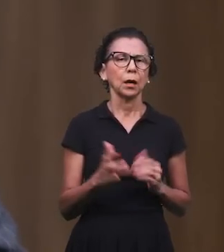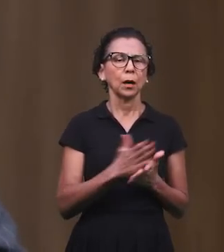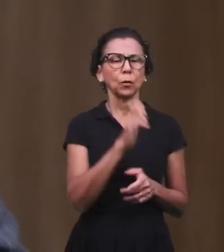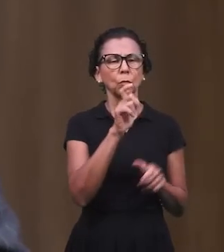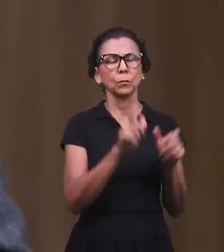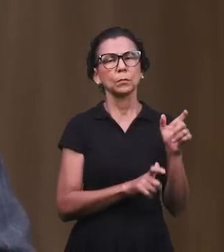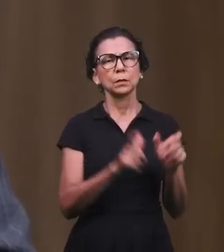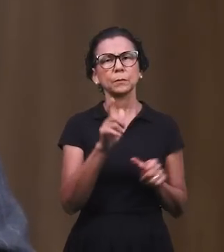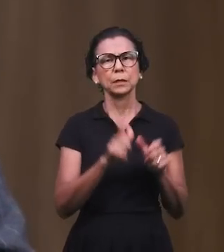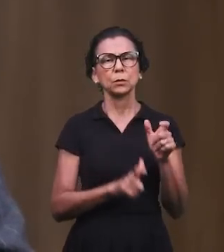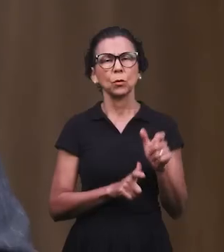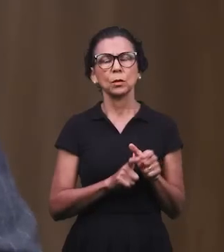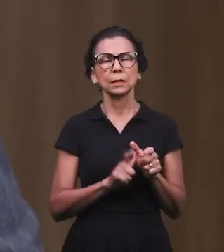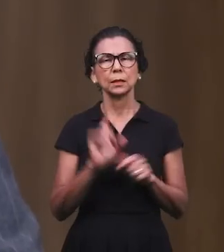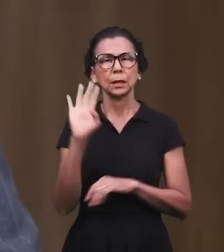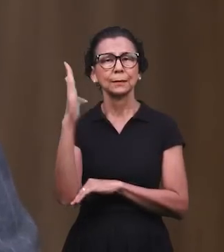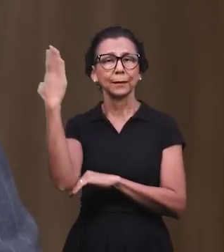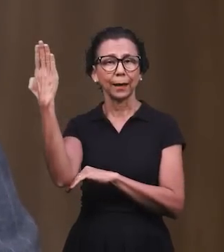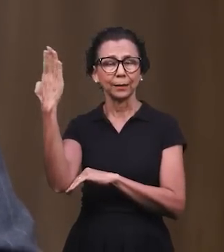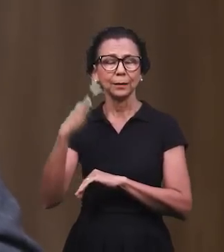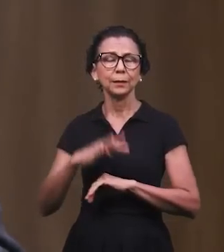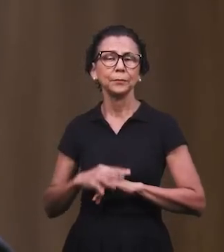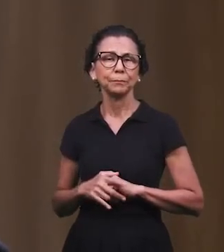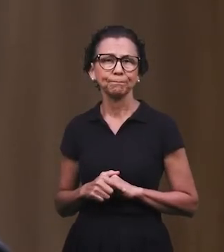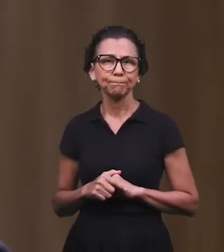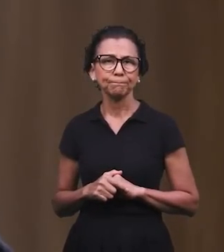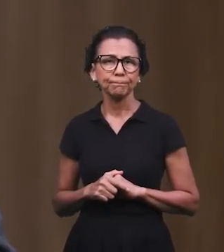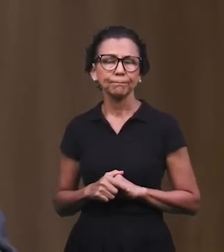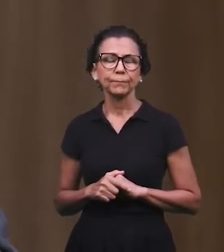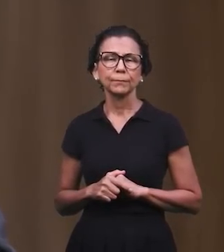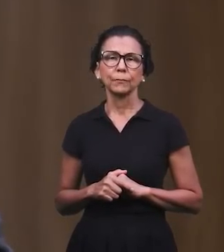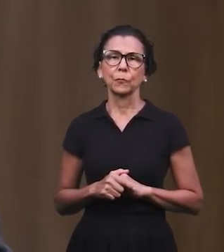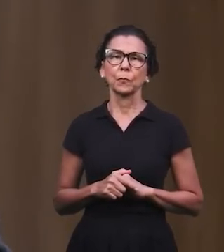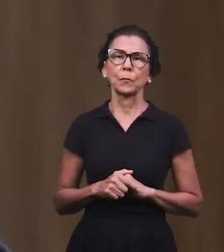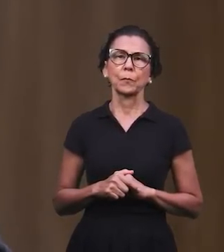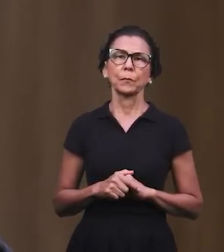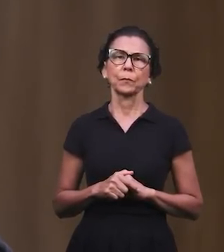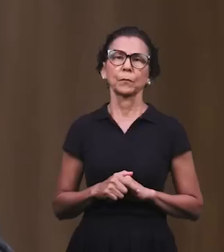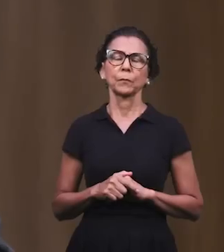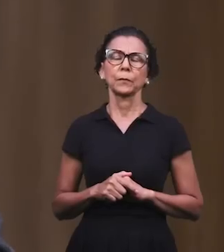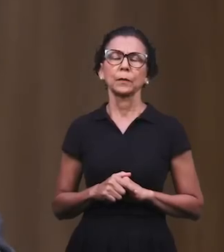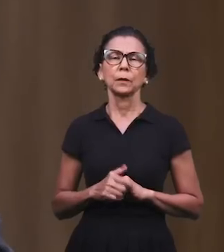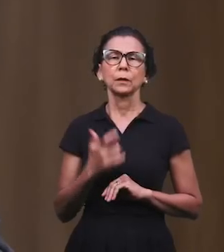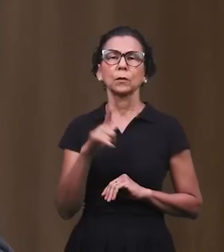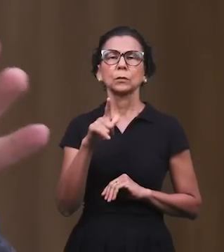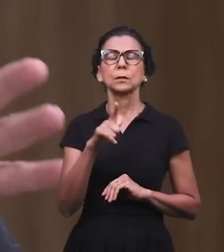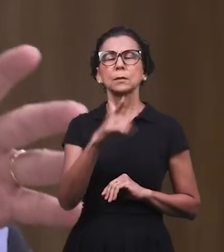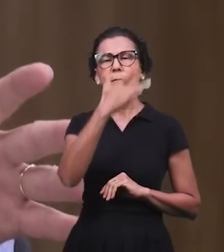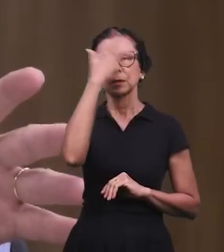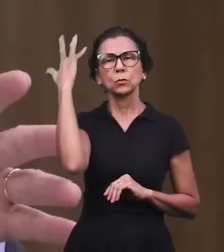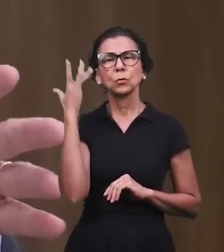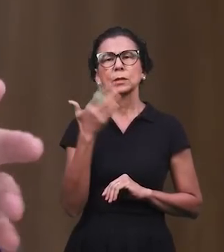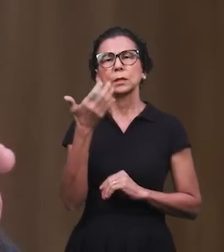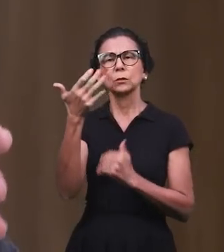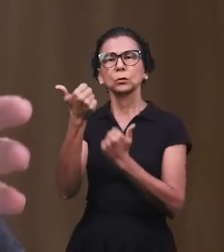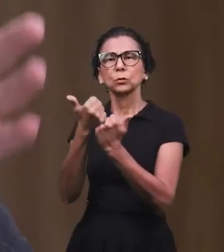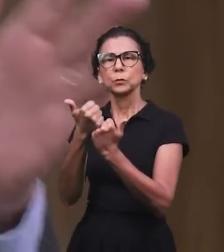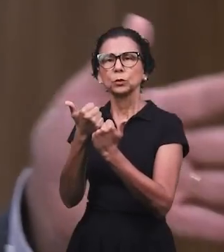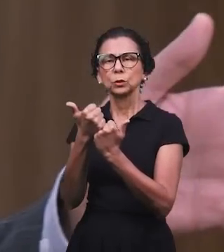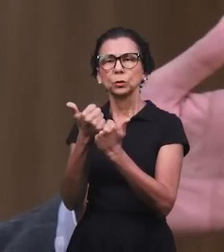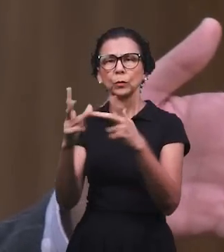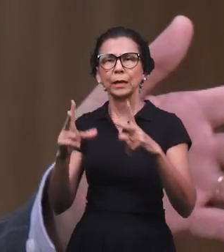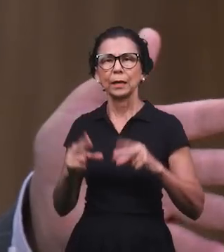surgem nessa passagem. A primeira é que Davi, tomando conhecimento daquela situação, ele emite uma ordem.